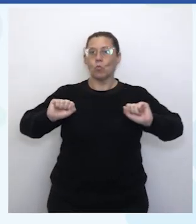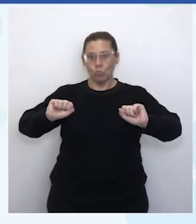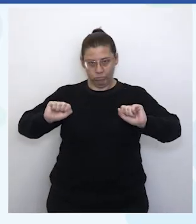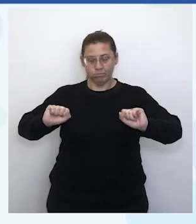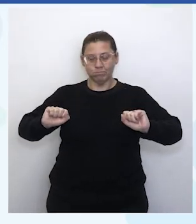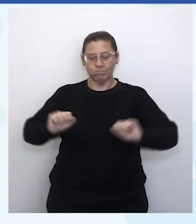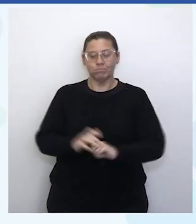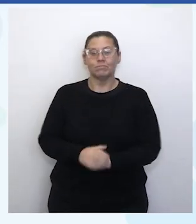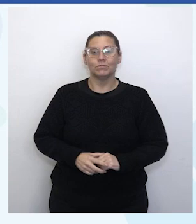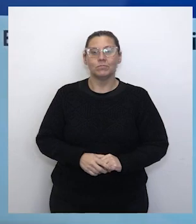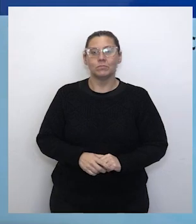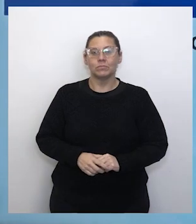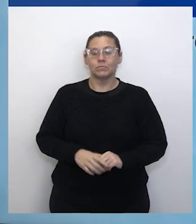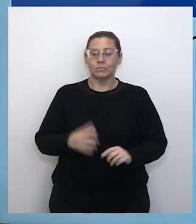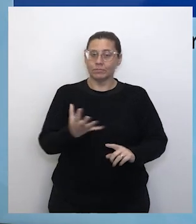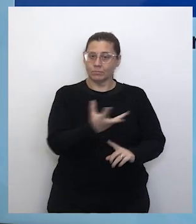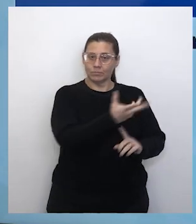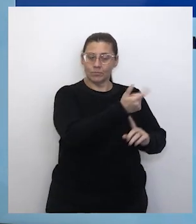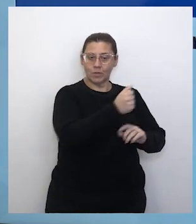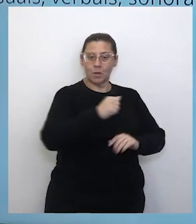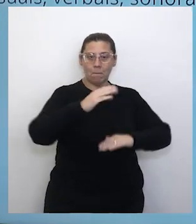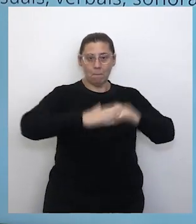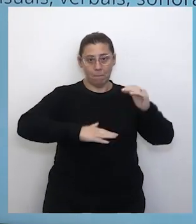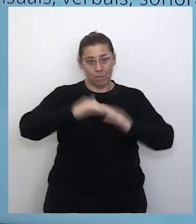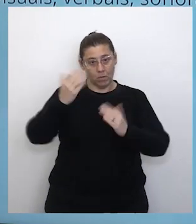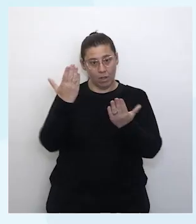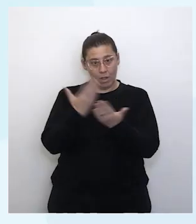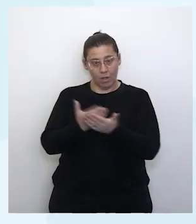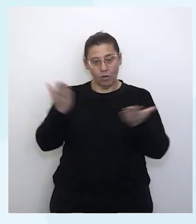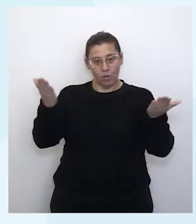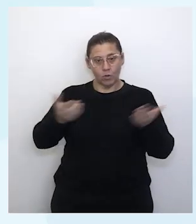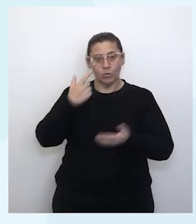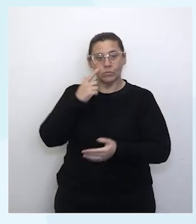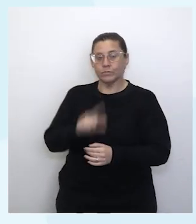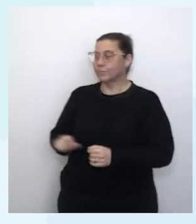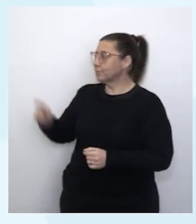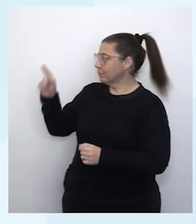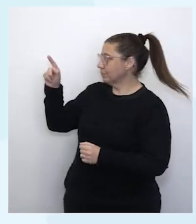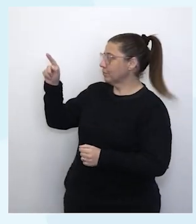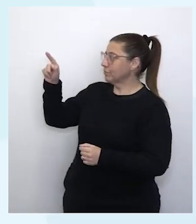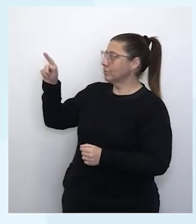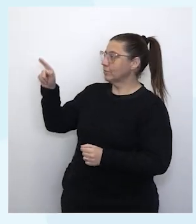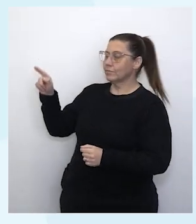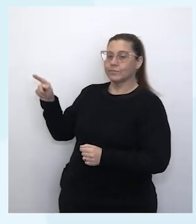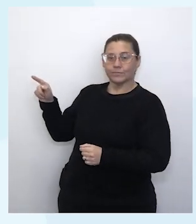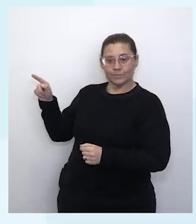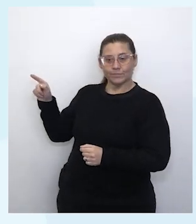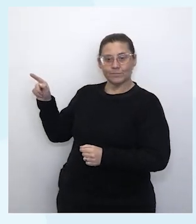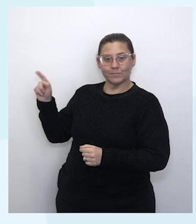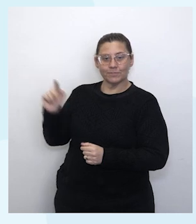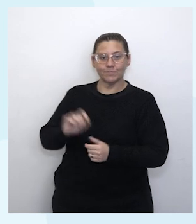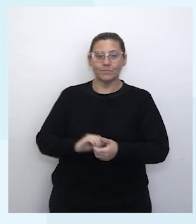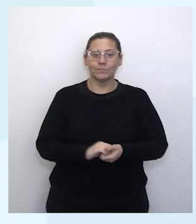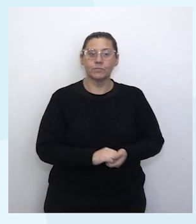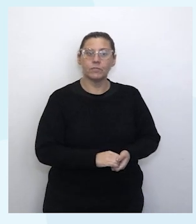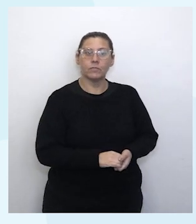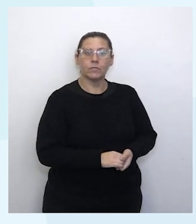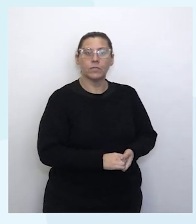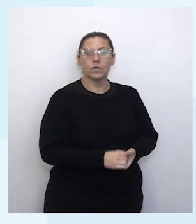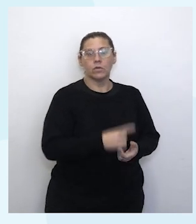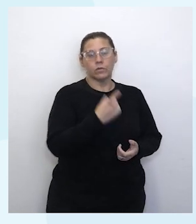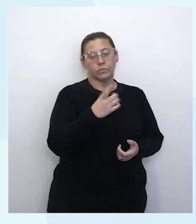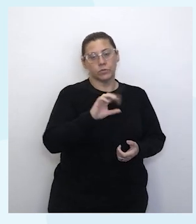artística. Vamos à nossa habilidade da aula de hoje? Olha só. A habilidade que nós vamos utilizar hoje é a habilidade